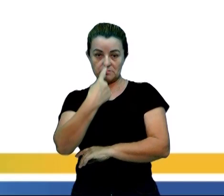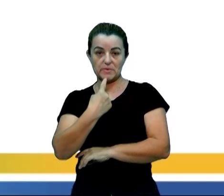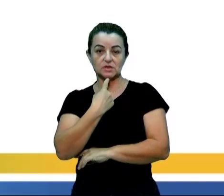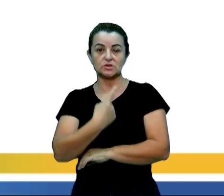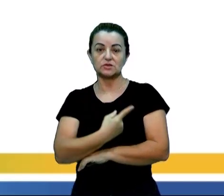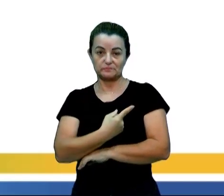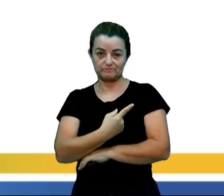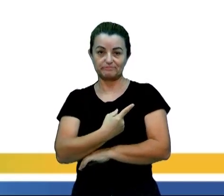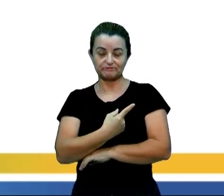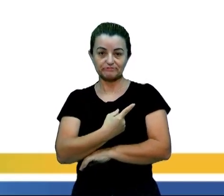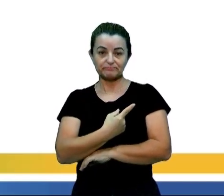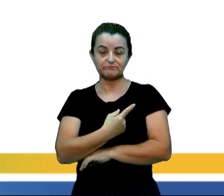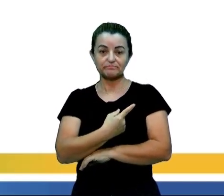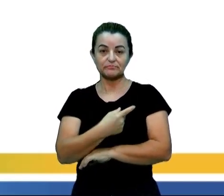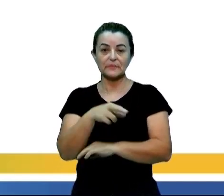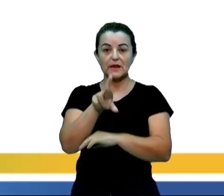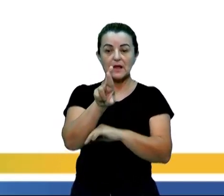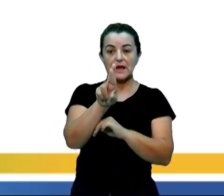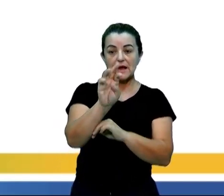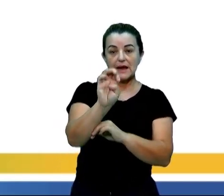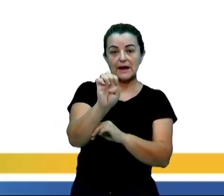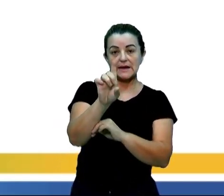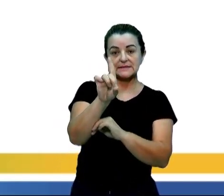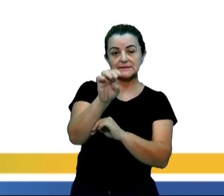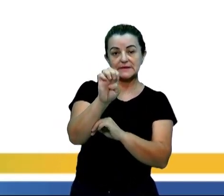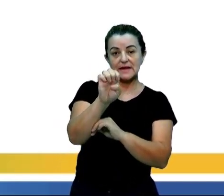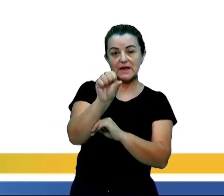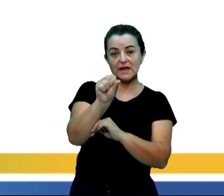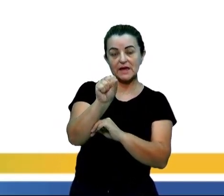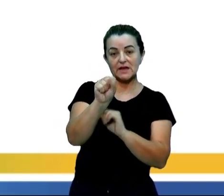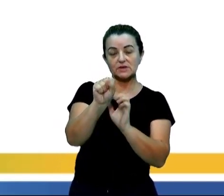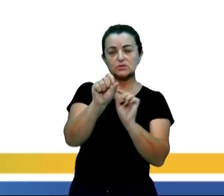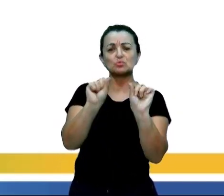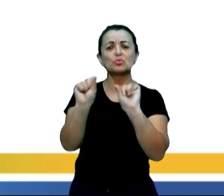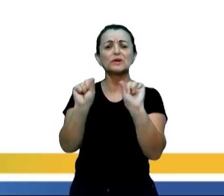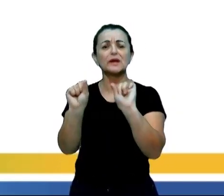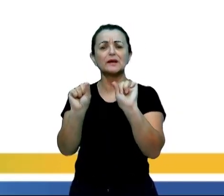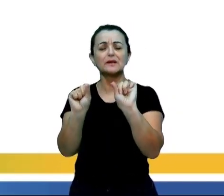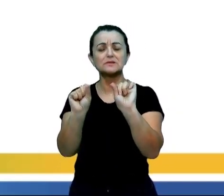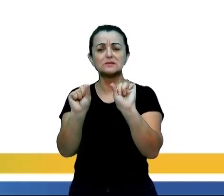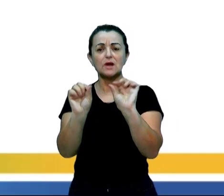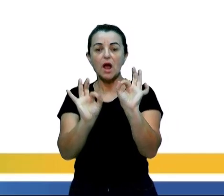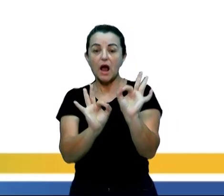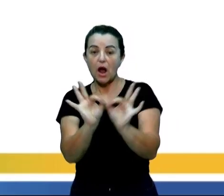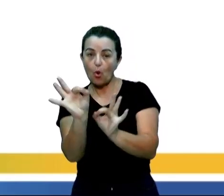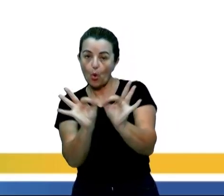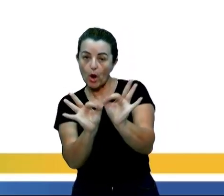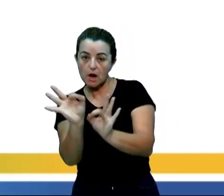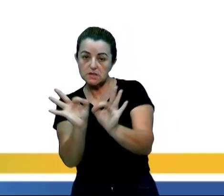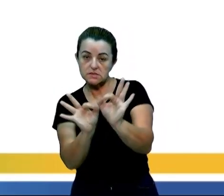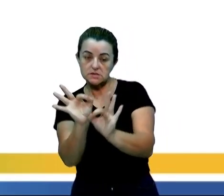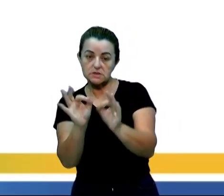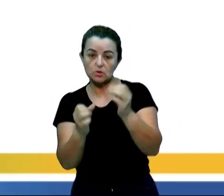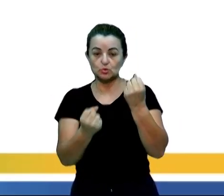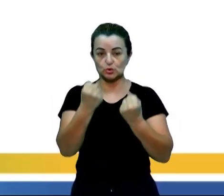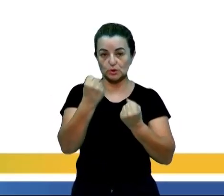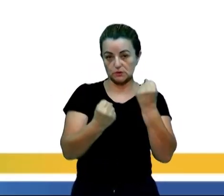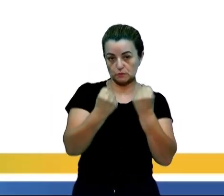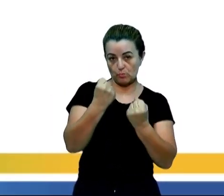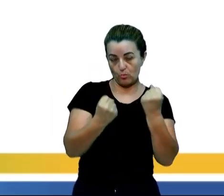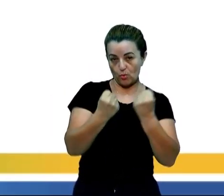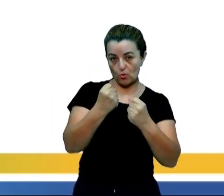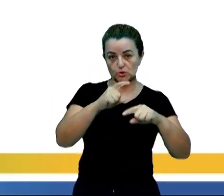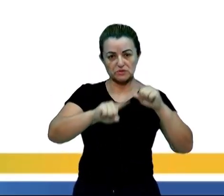fala. As redes, o que é que elas são? Elas são a infraestrutura de transporte, de